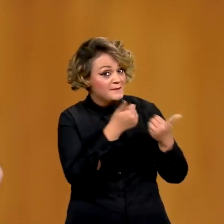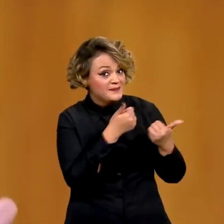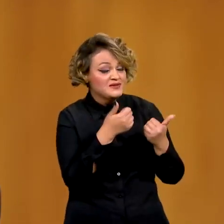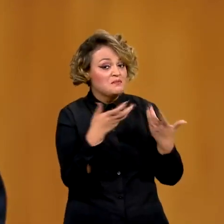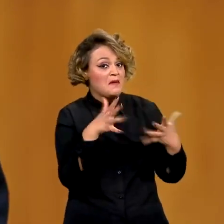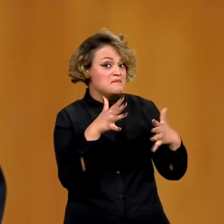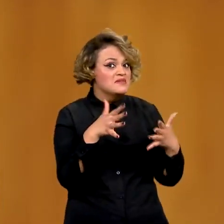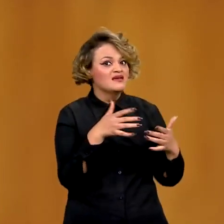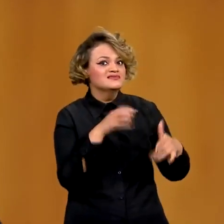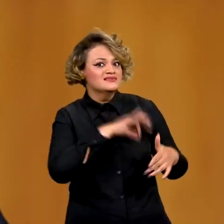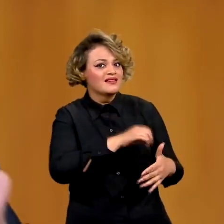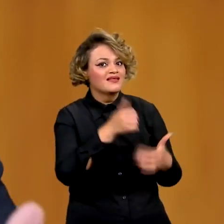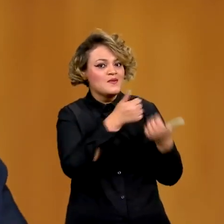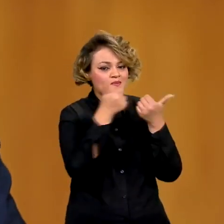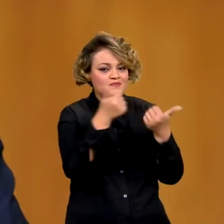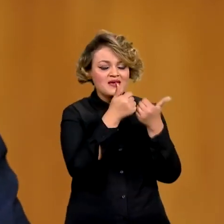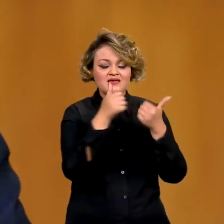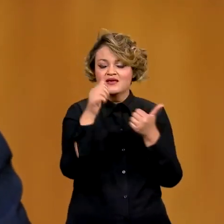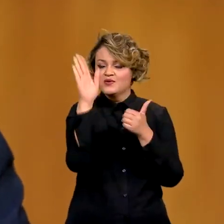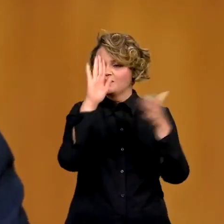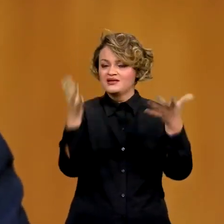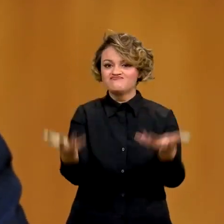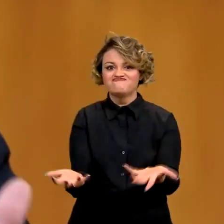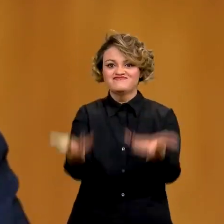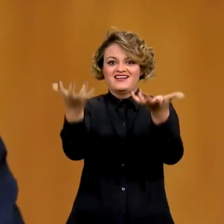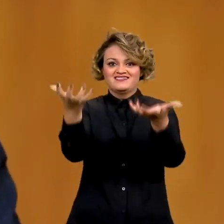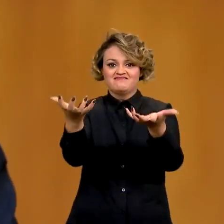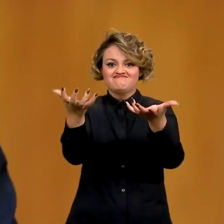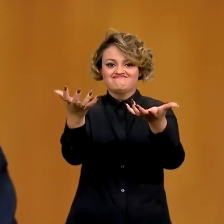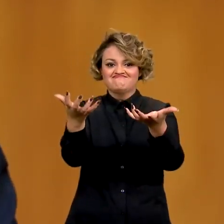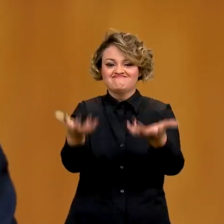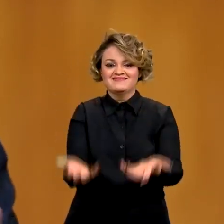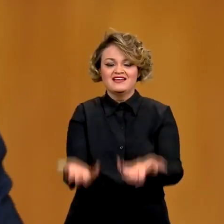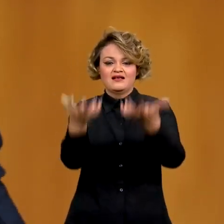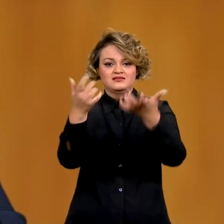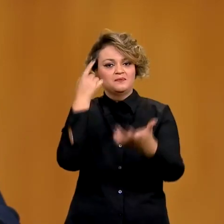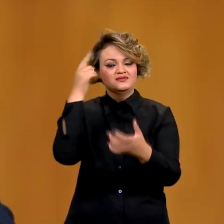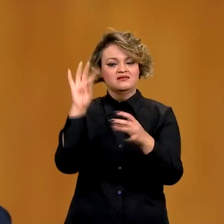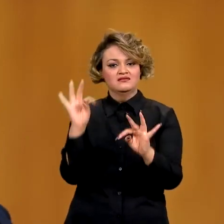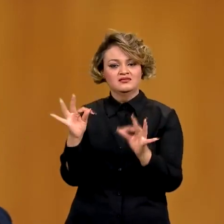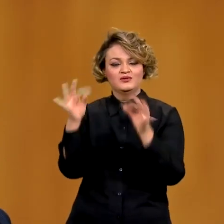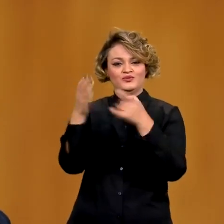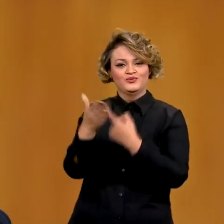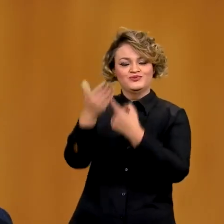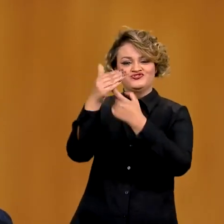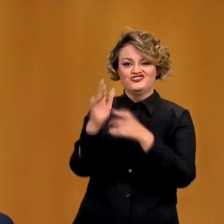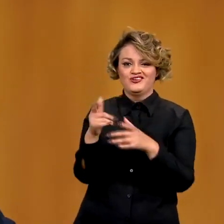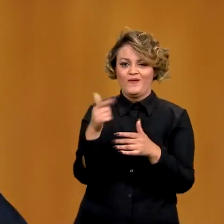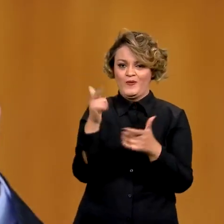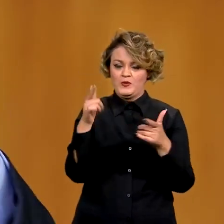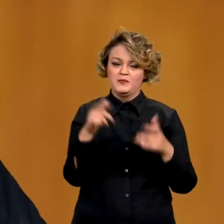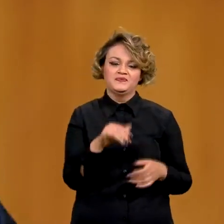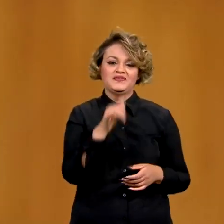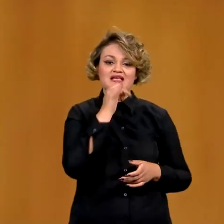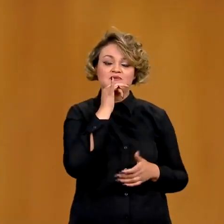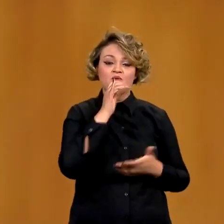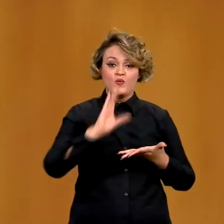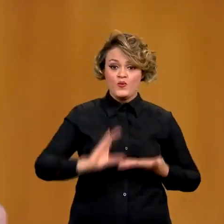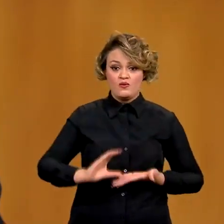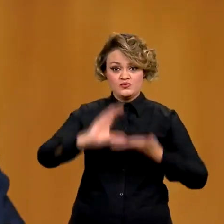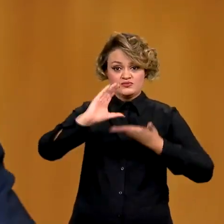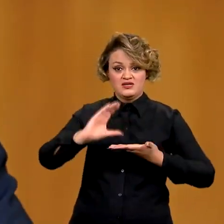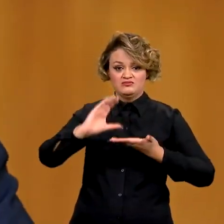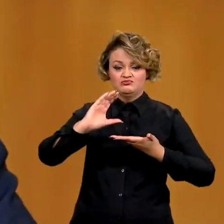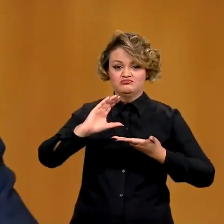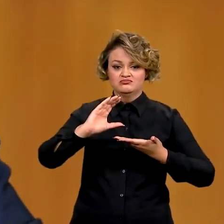média salarial melhor e o país Credo do ponto de vista científico e tecnológico fazia muito tempo que o conselho de